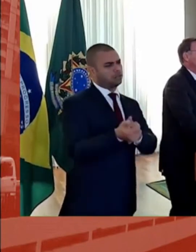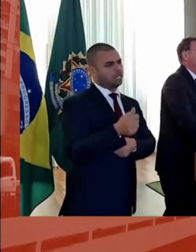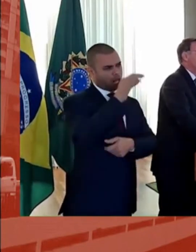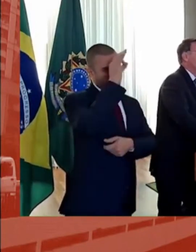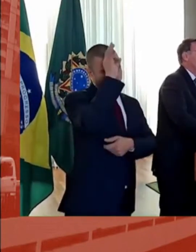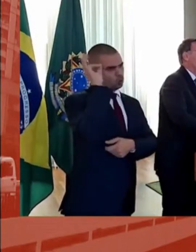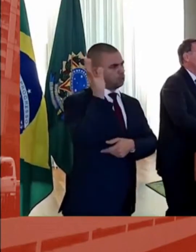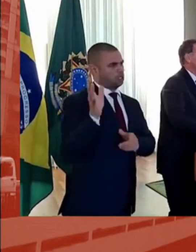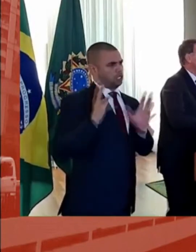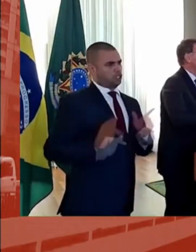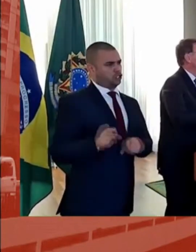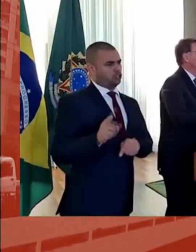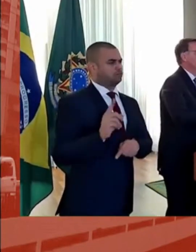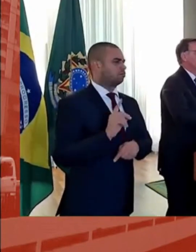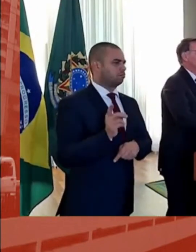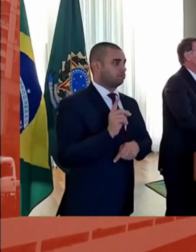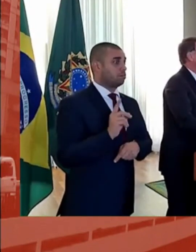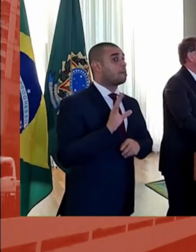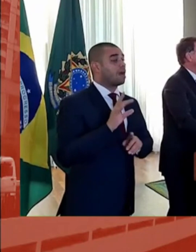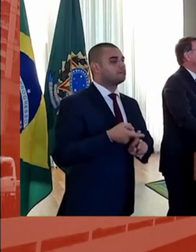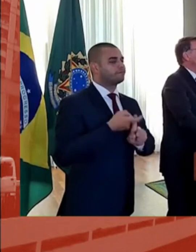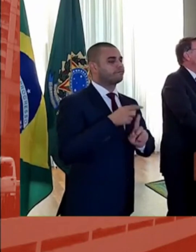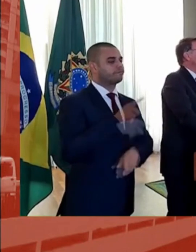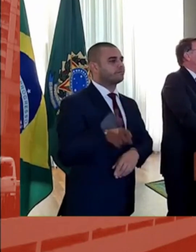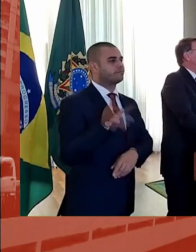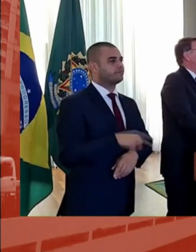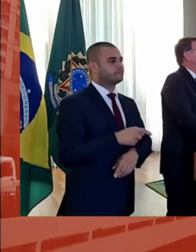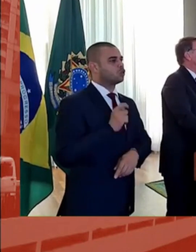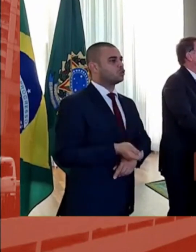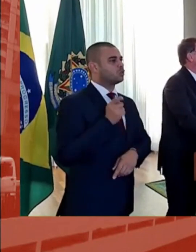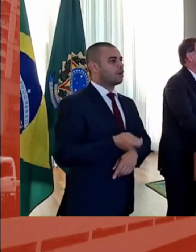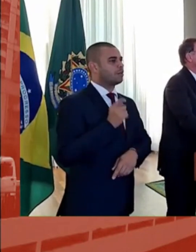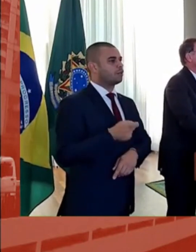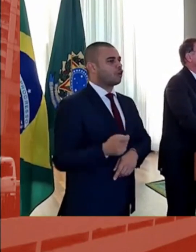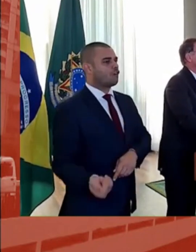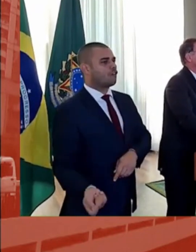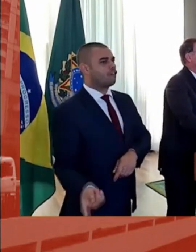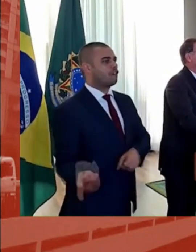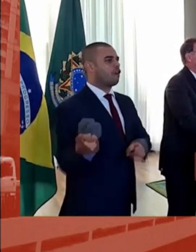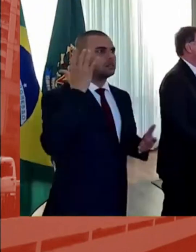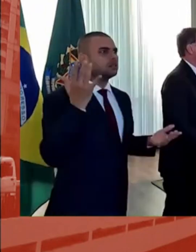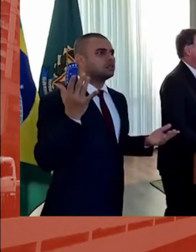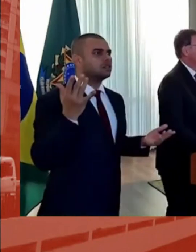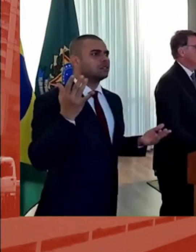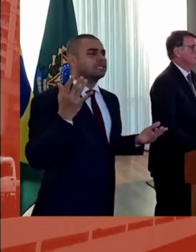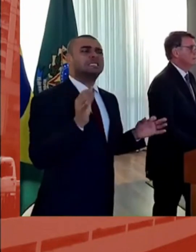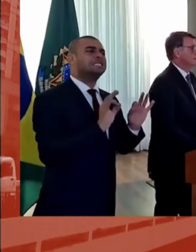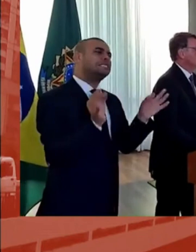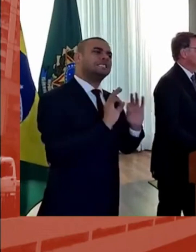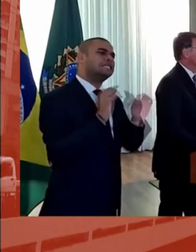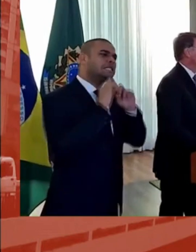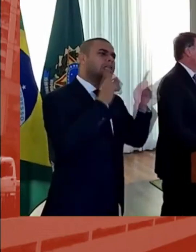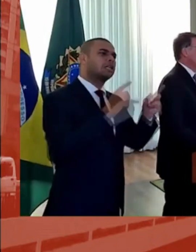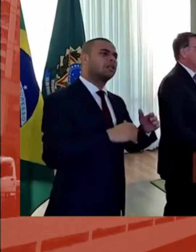né? Para além de feia, né? É quase que ilegal não fazer um questionamento por parte ali do procurador, nesse momento em que se